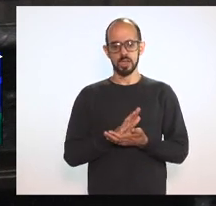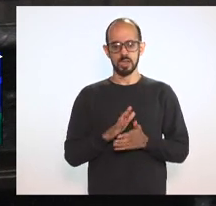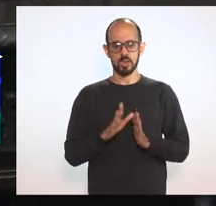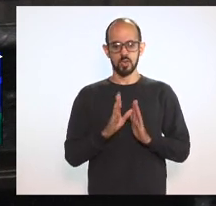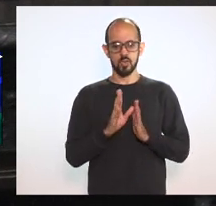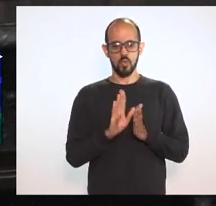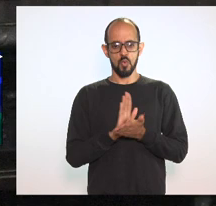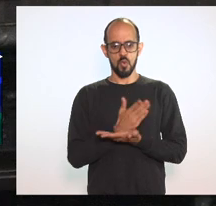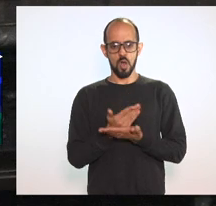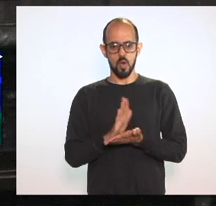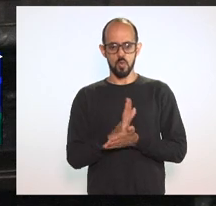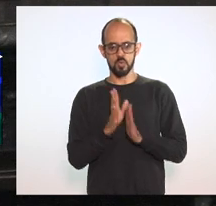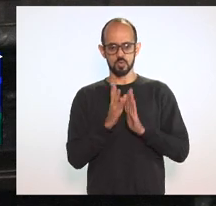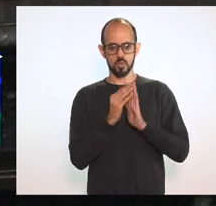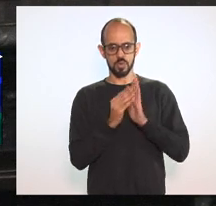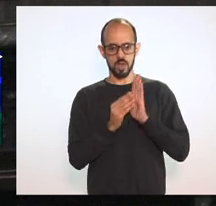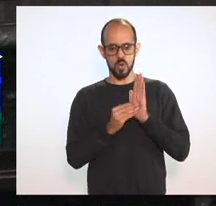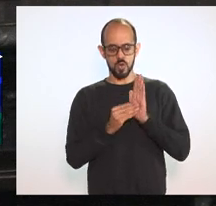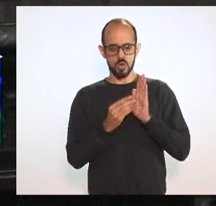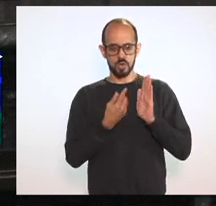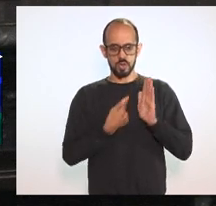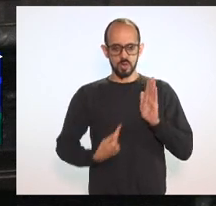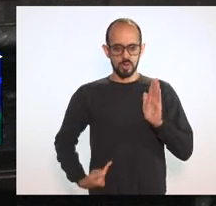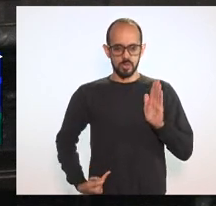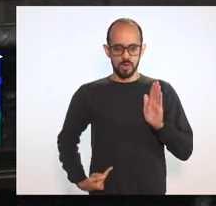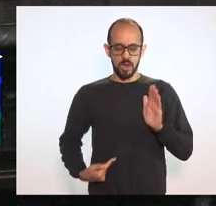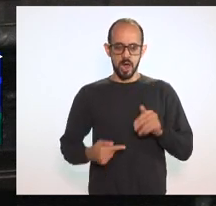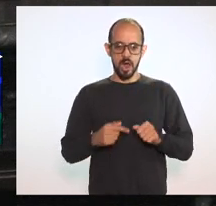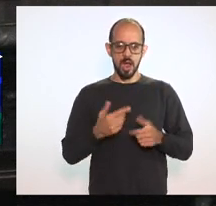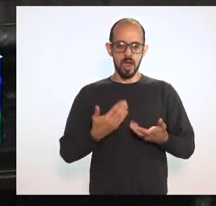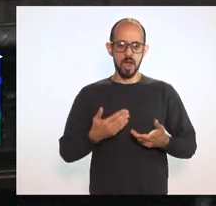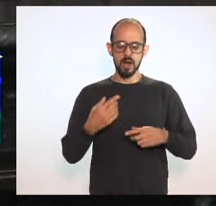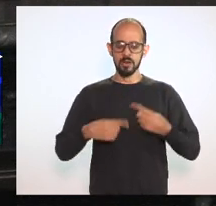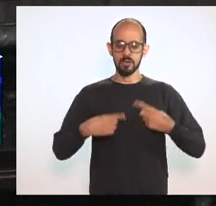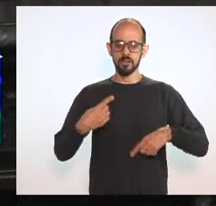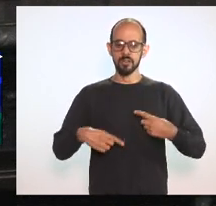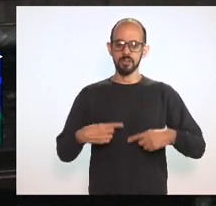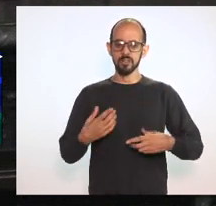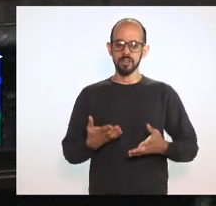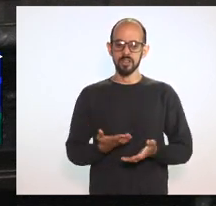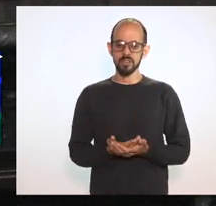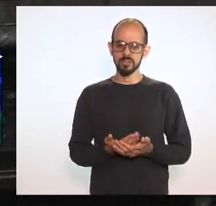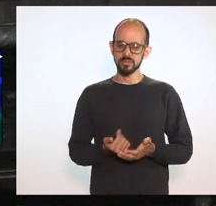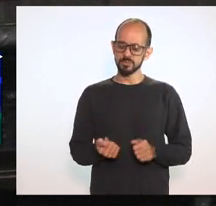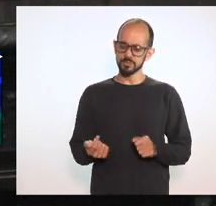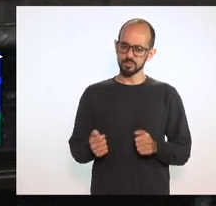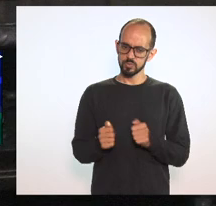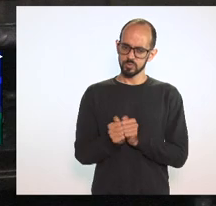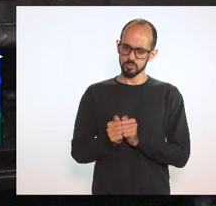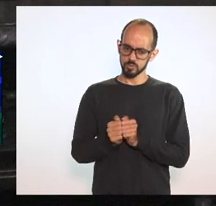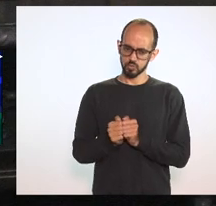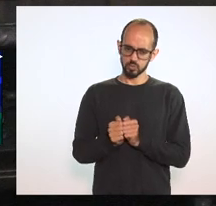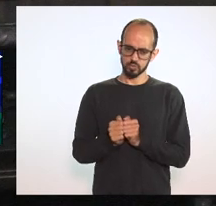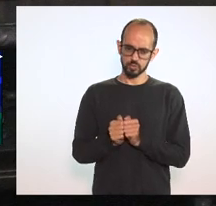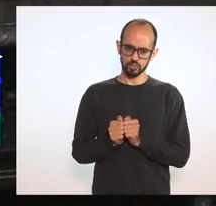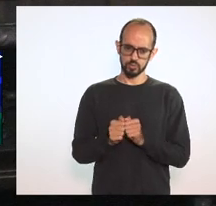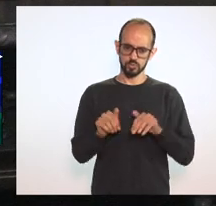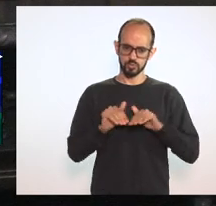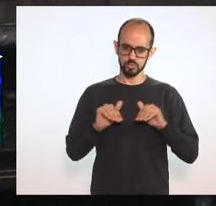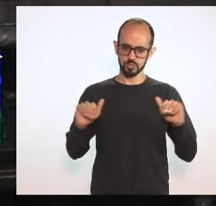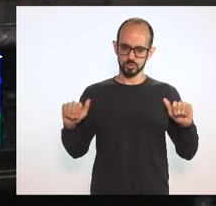conteúdo da mensagem do governador eu quero dialogar e com intervenção feita aqui desta